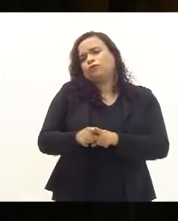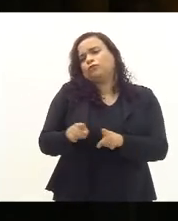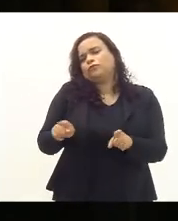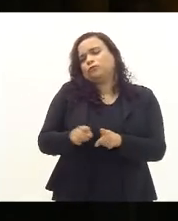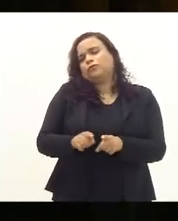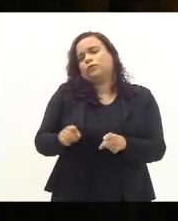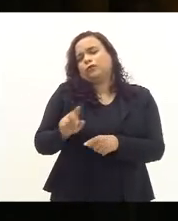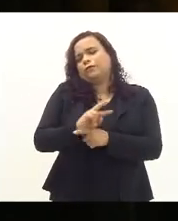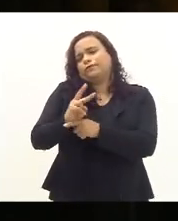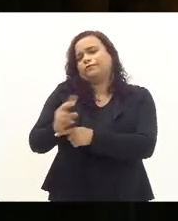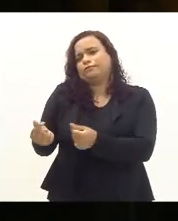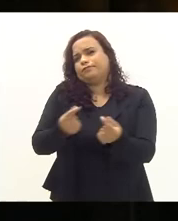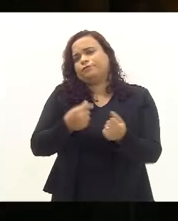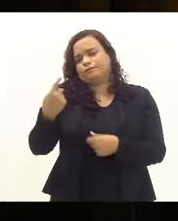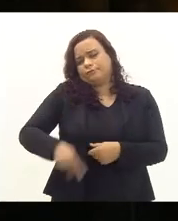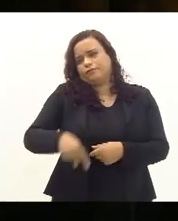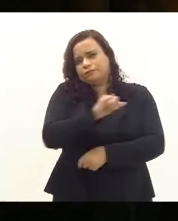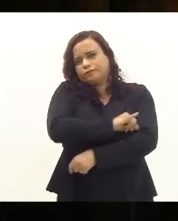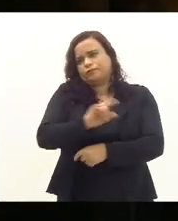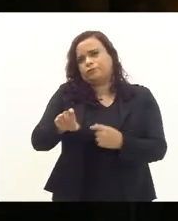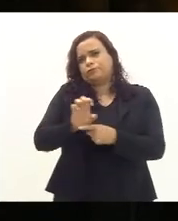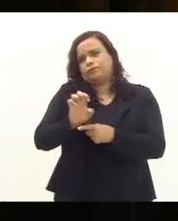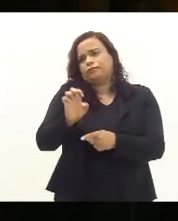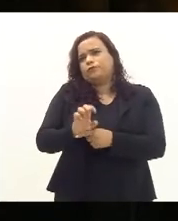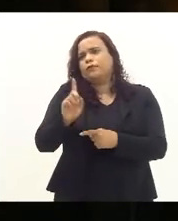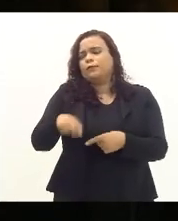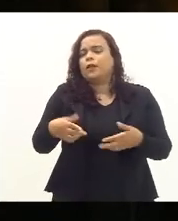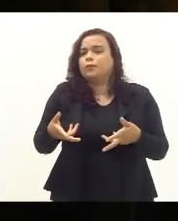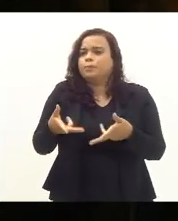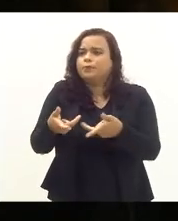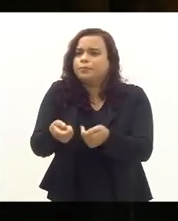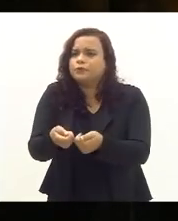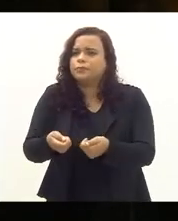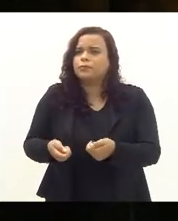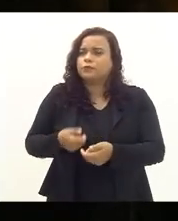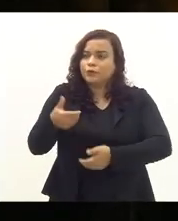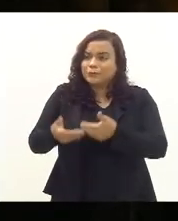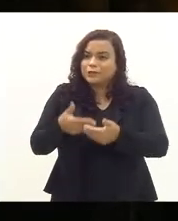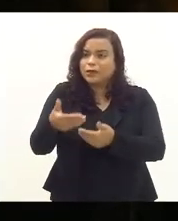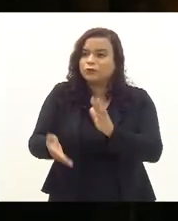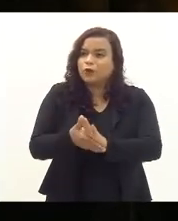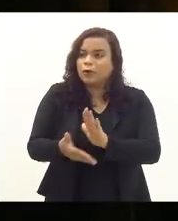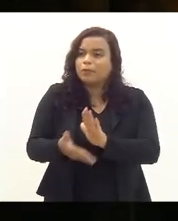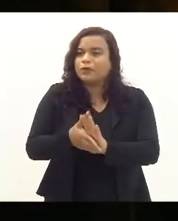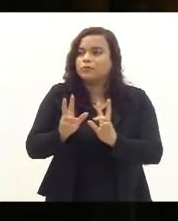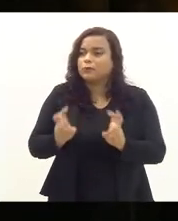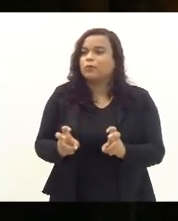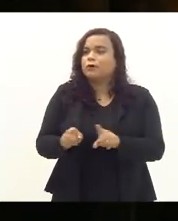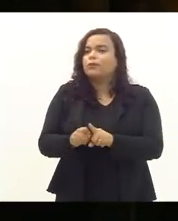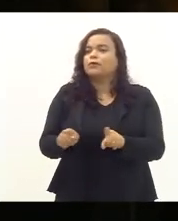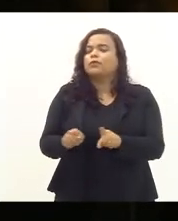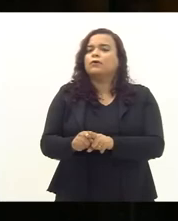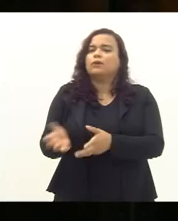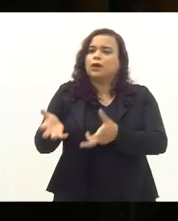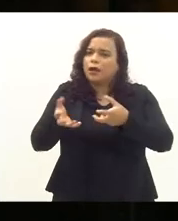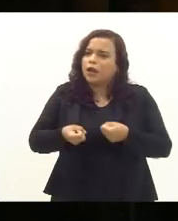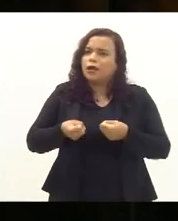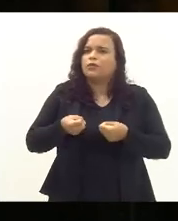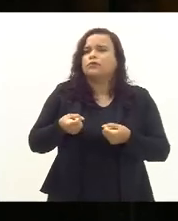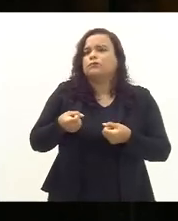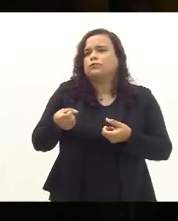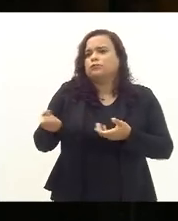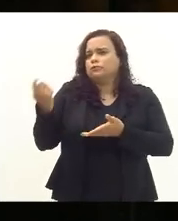no estado do Rio de Janeiro cujo objetivo seria aprimorar os processos de cobrança de recebíveis